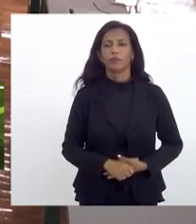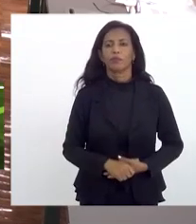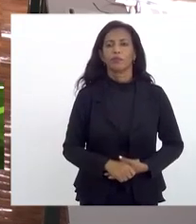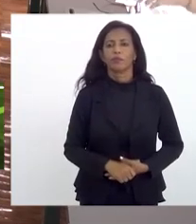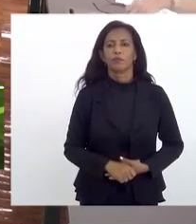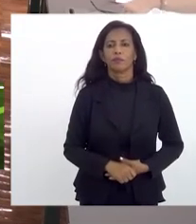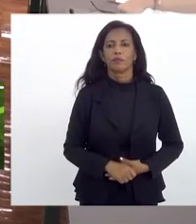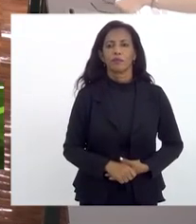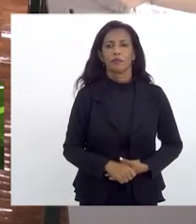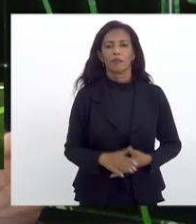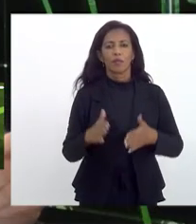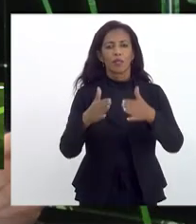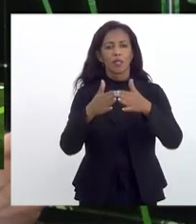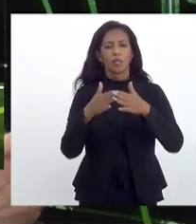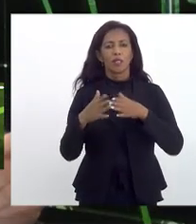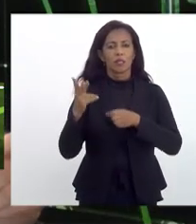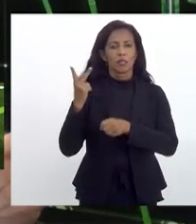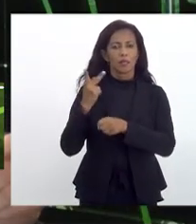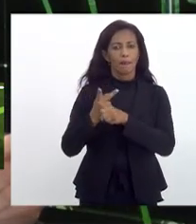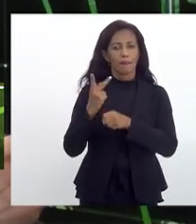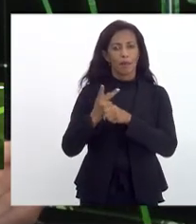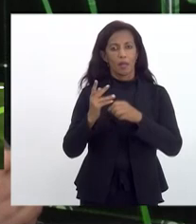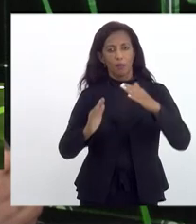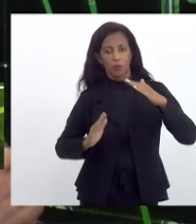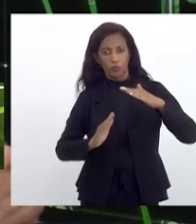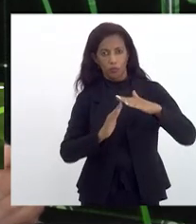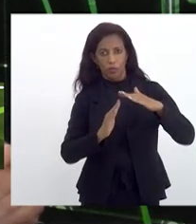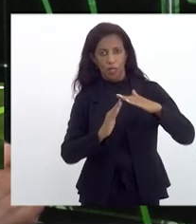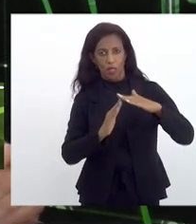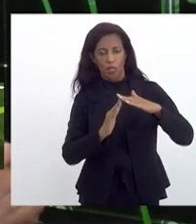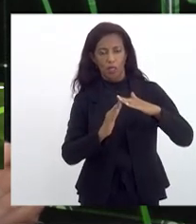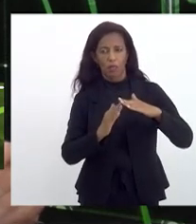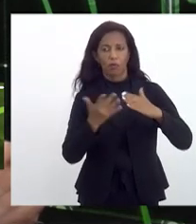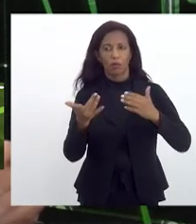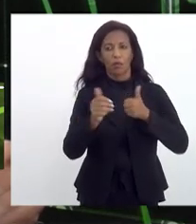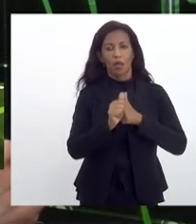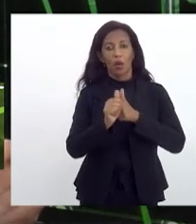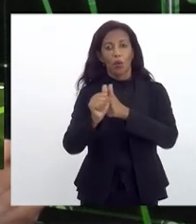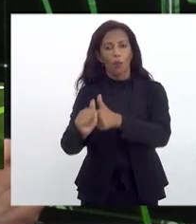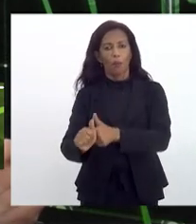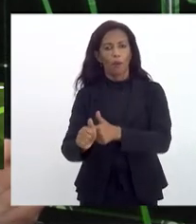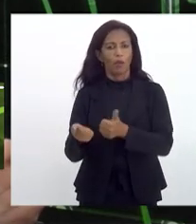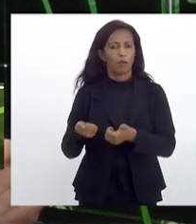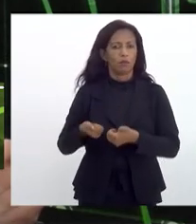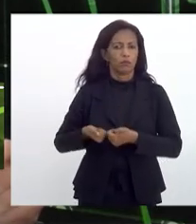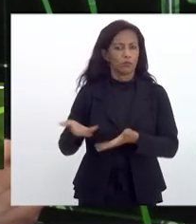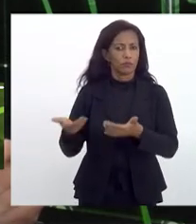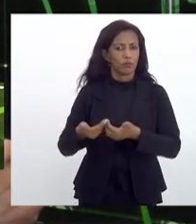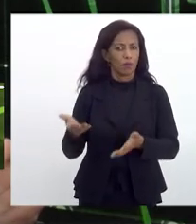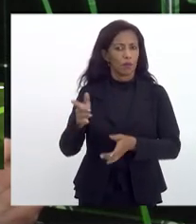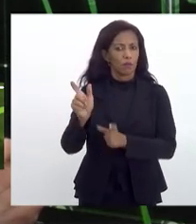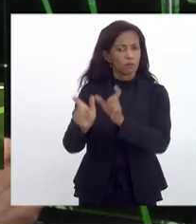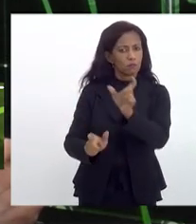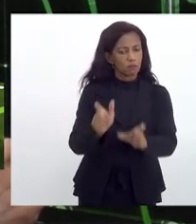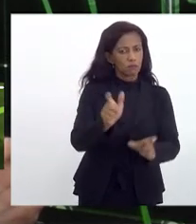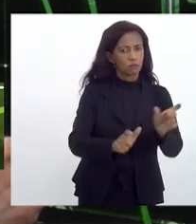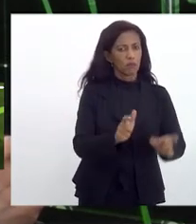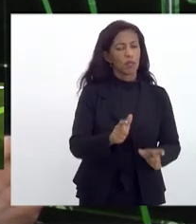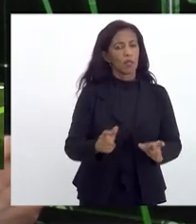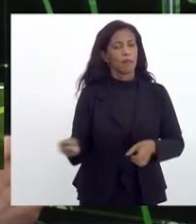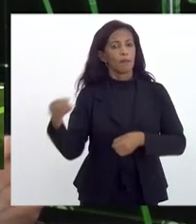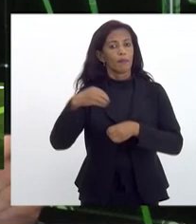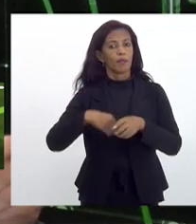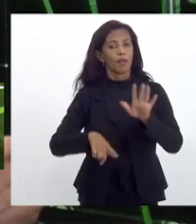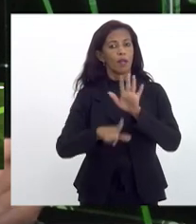e licença-prêmio do teto de gastos. Na realidade, isso compõe as despesas de pessoal e eles fazem parte da lei federal.